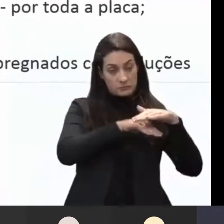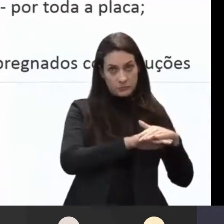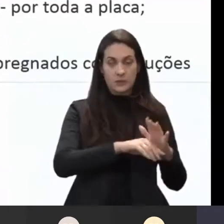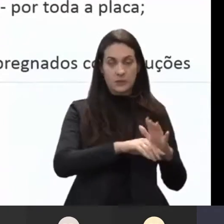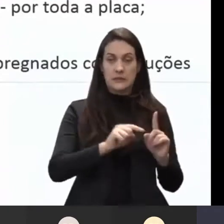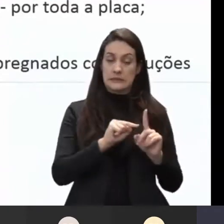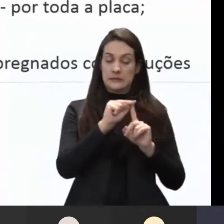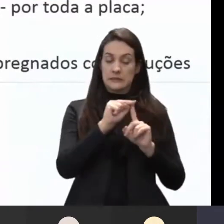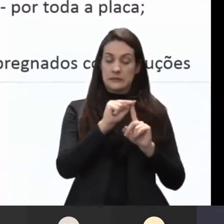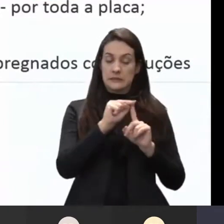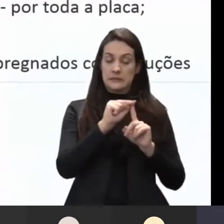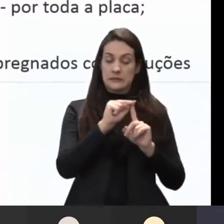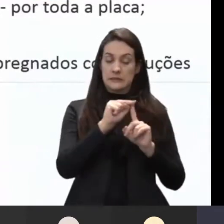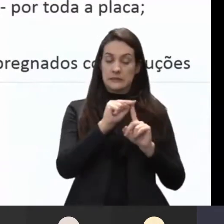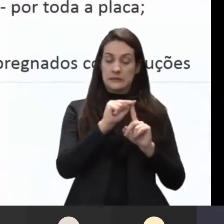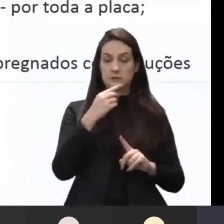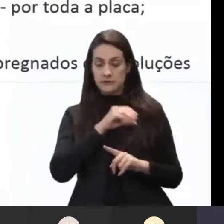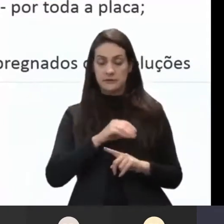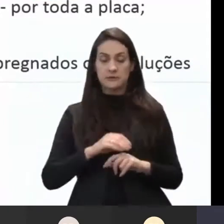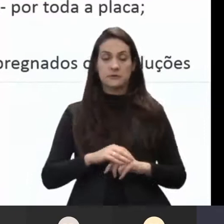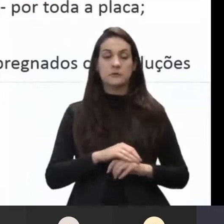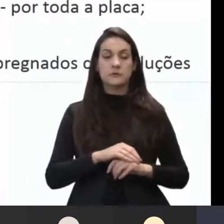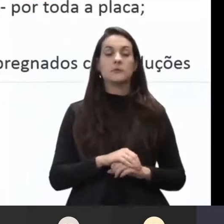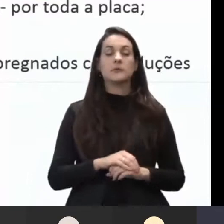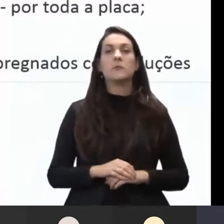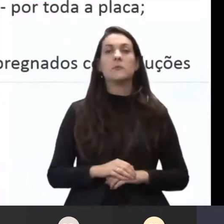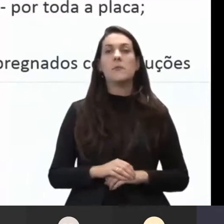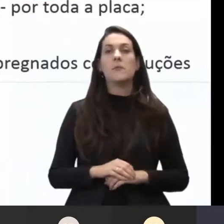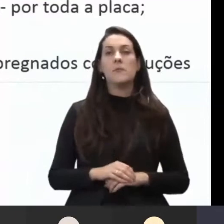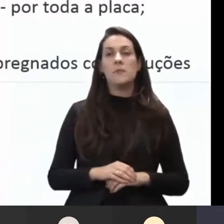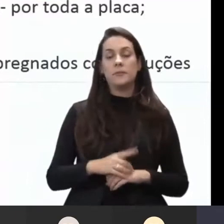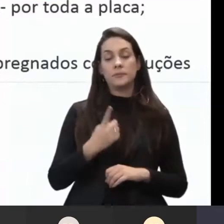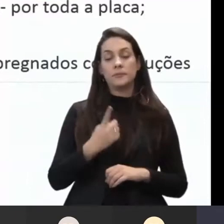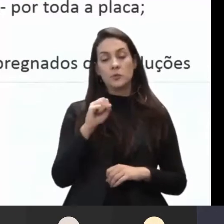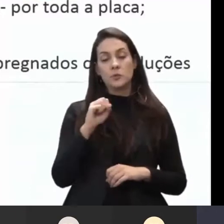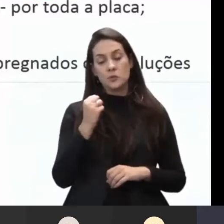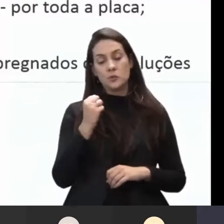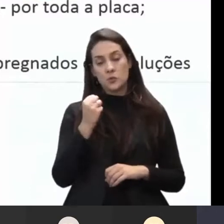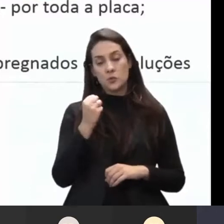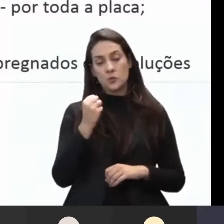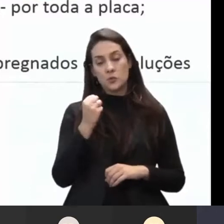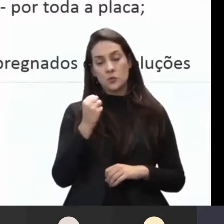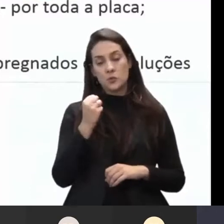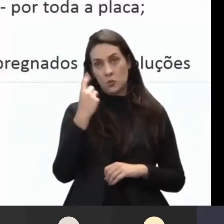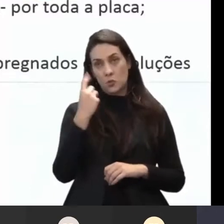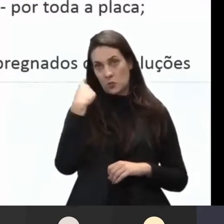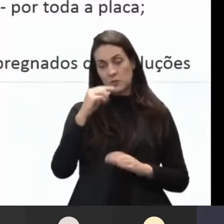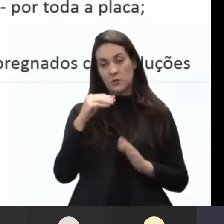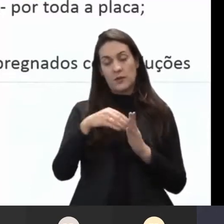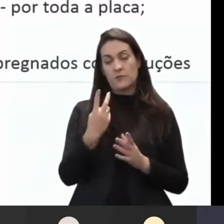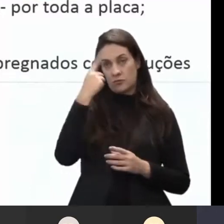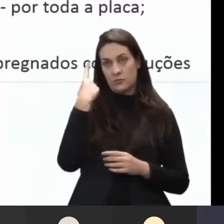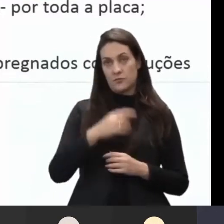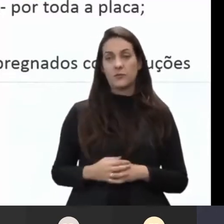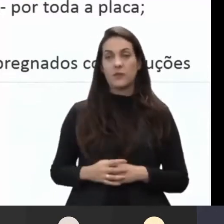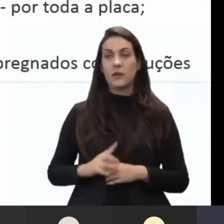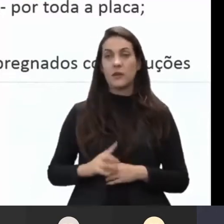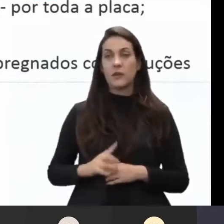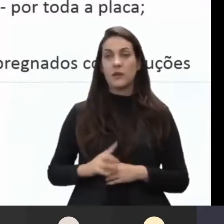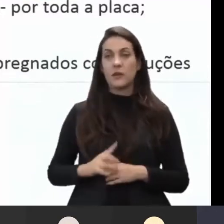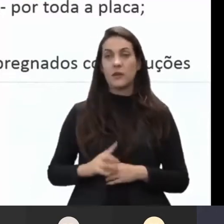37 graus e incubar por 18 ou 24 horas. E aí, então, você terá o